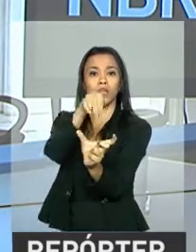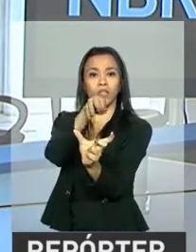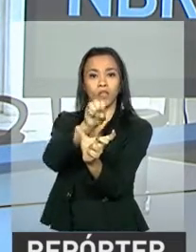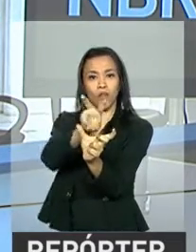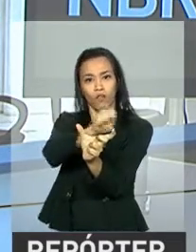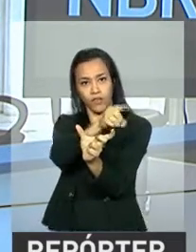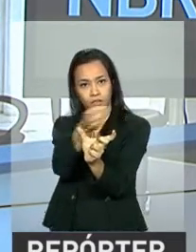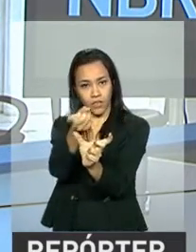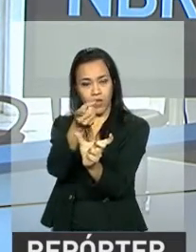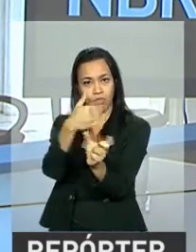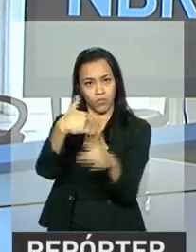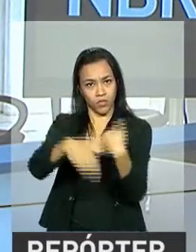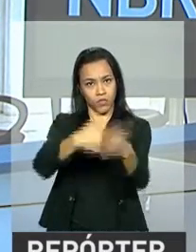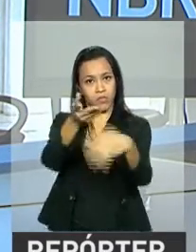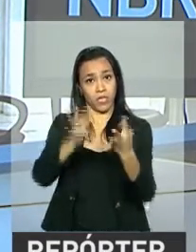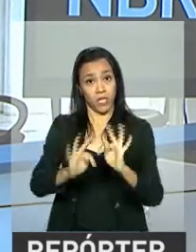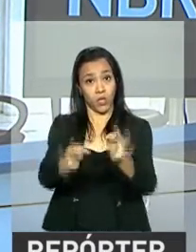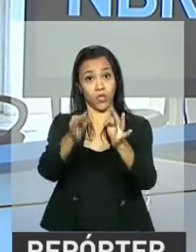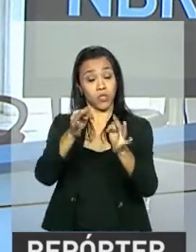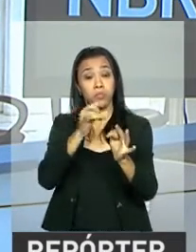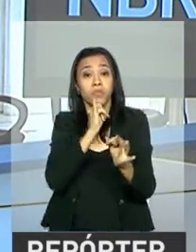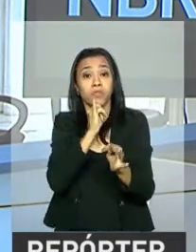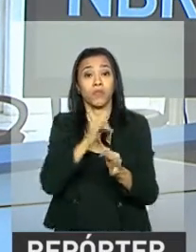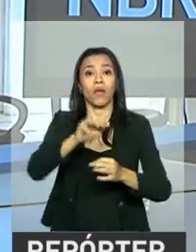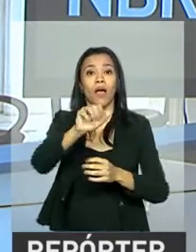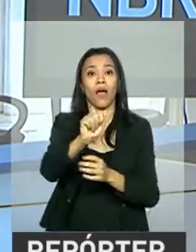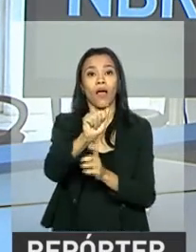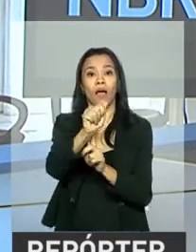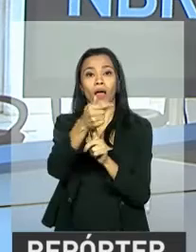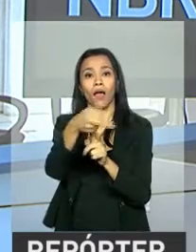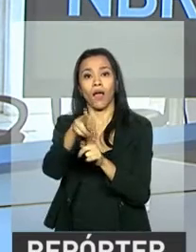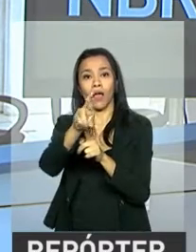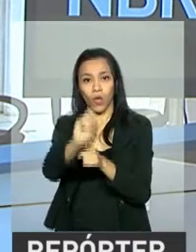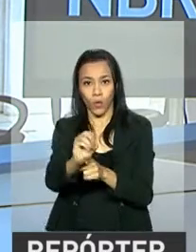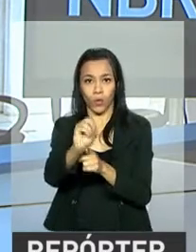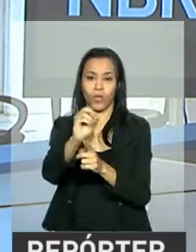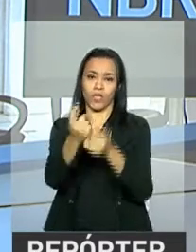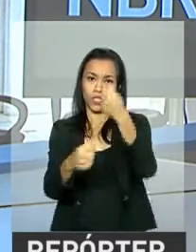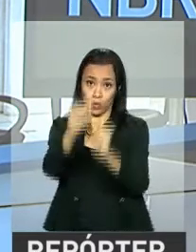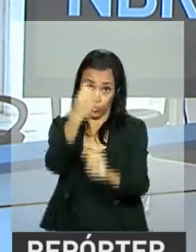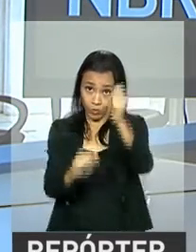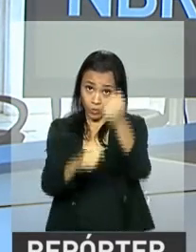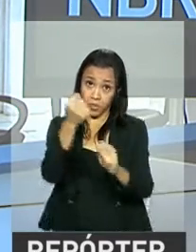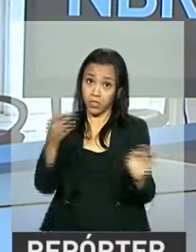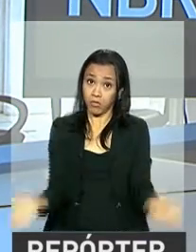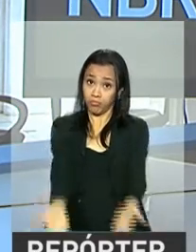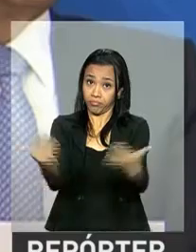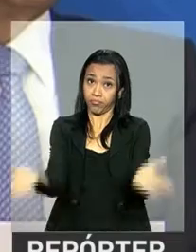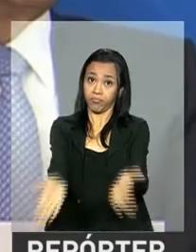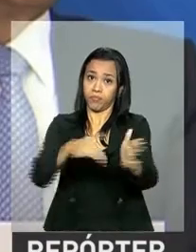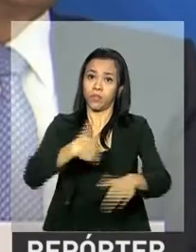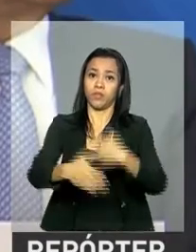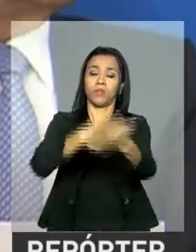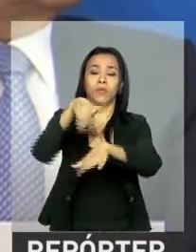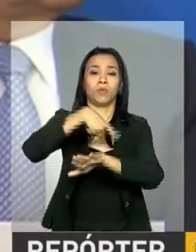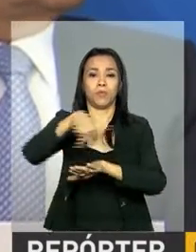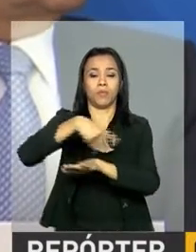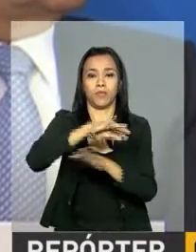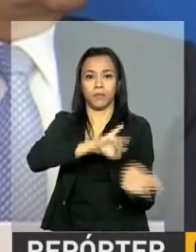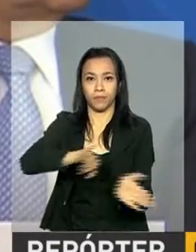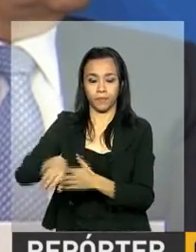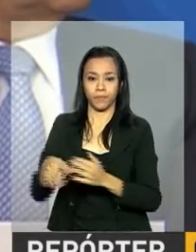caso da en d'água indústria um dos setores que mais têm contribuído para o crescimento do país aqui no brasil